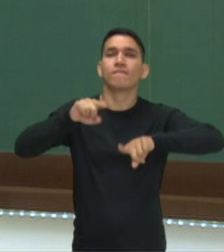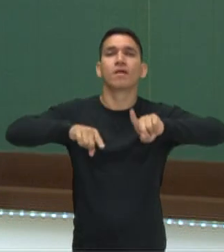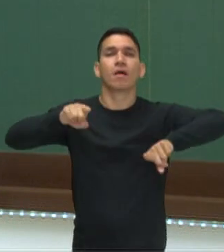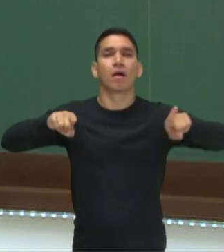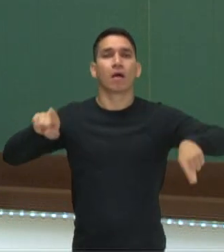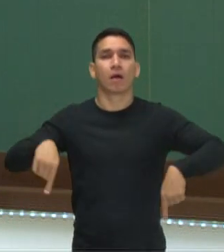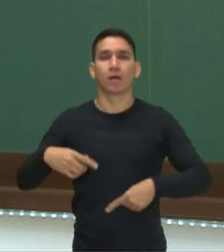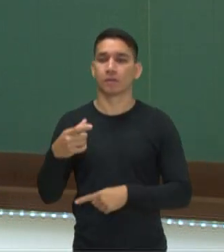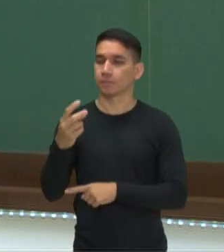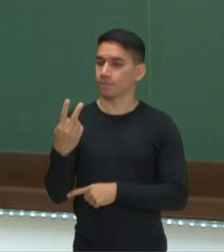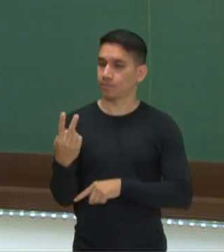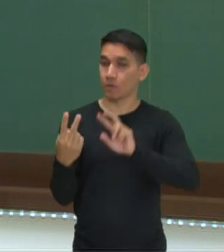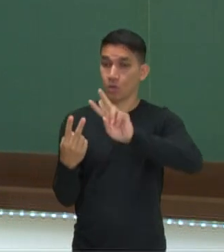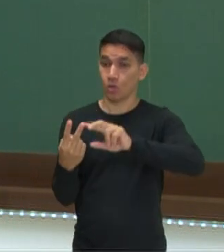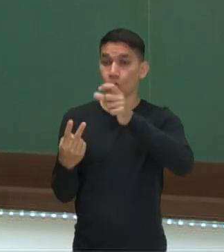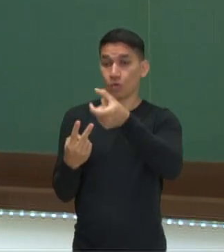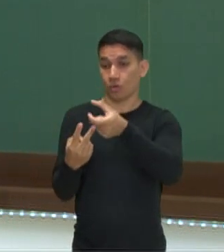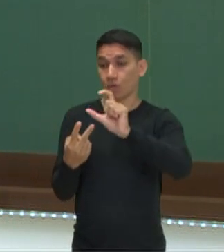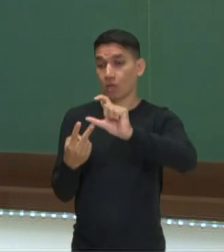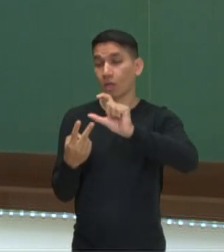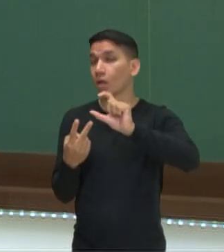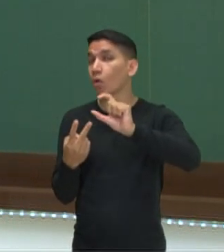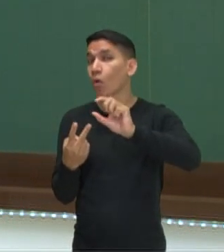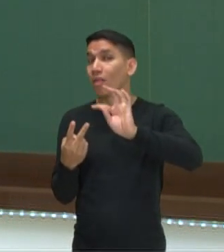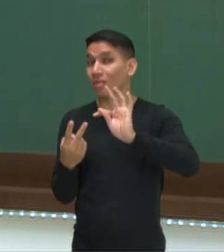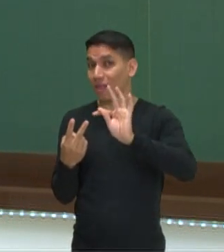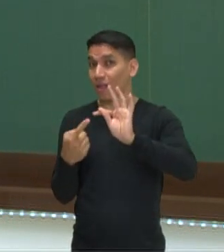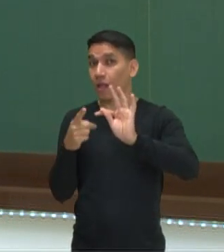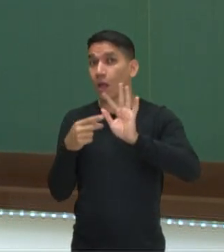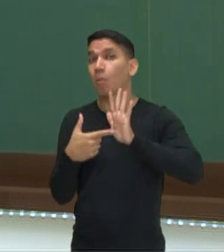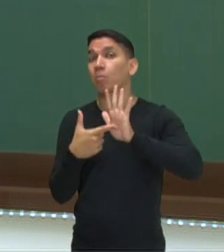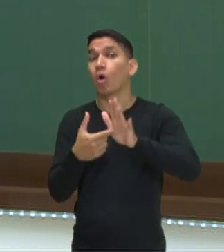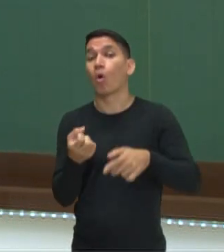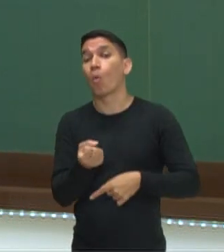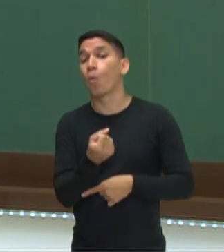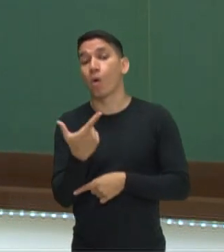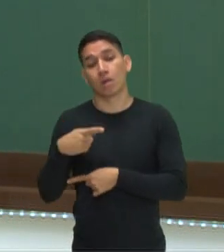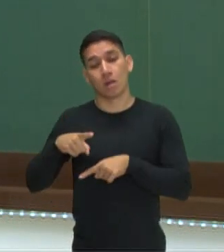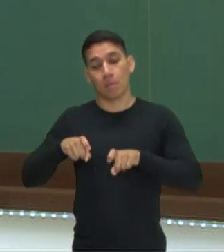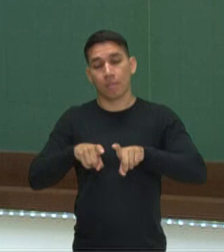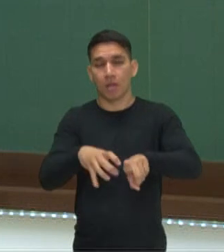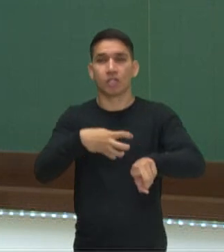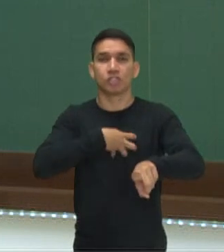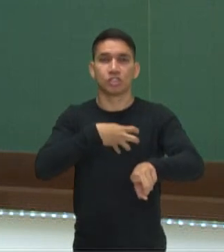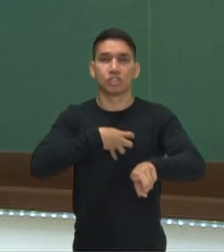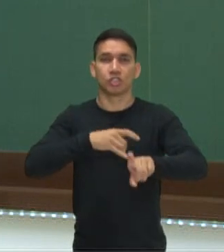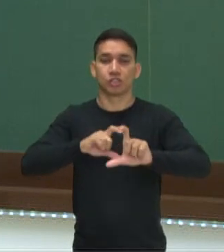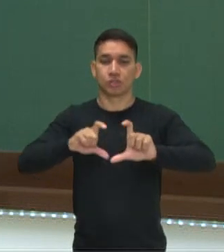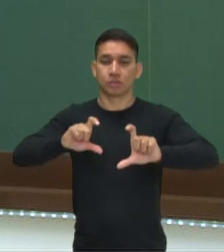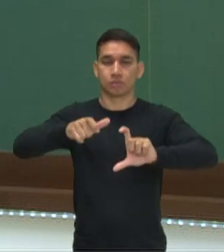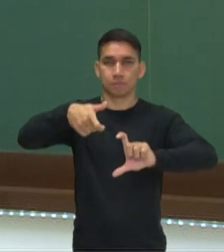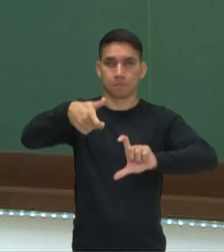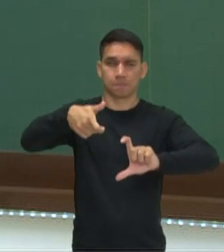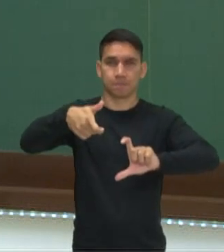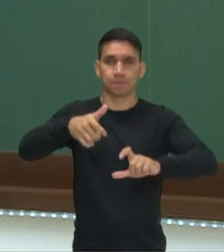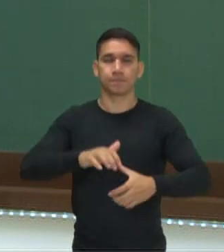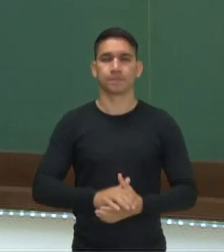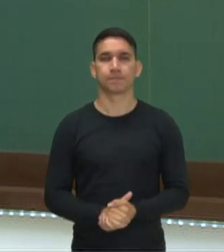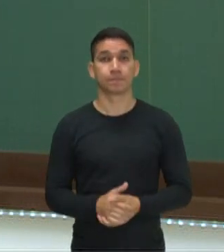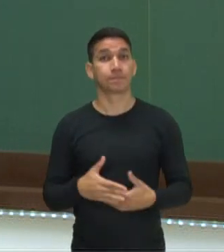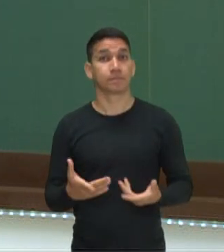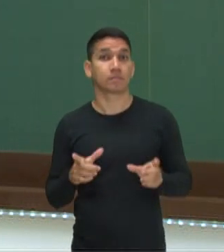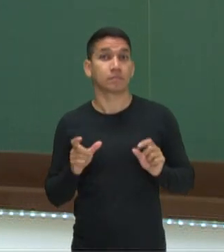no expoente porque a gente conseguiu representar o número de bactérias em forma de potência.